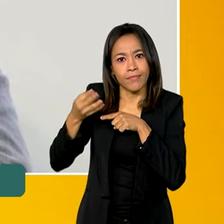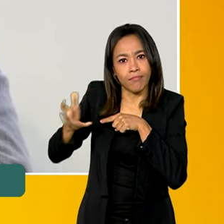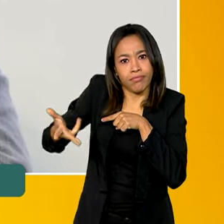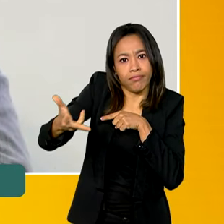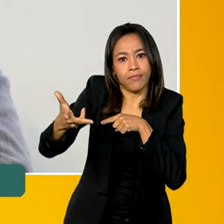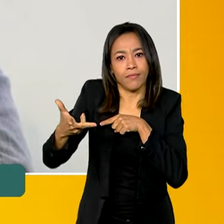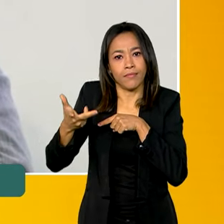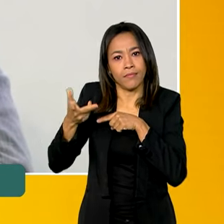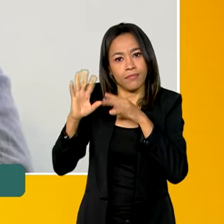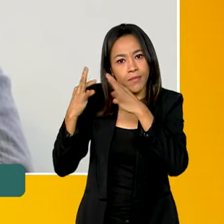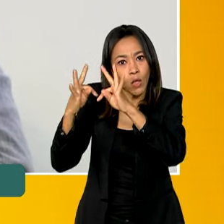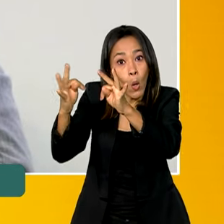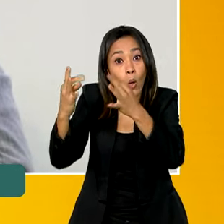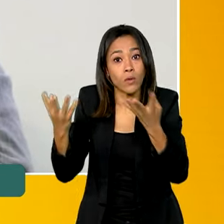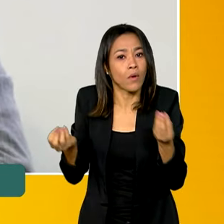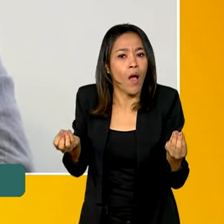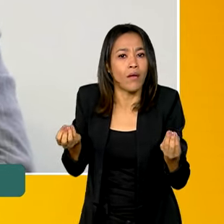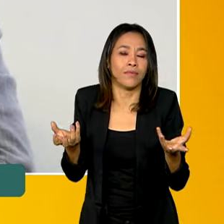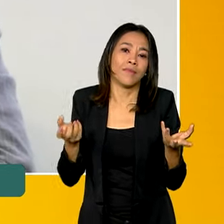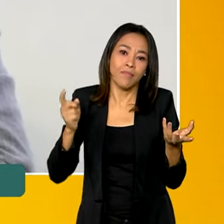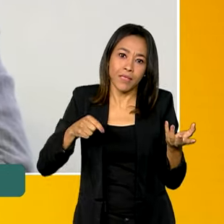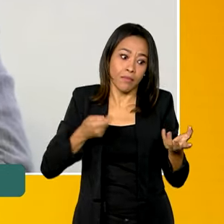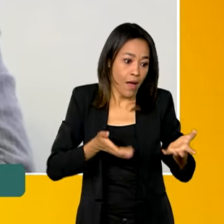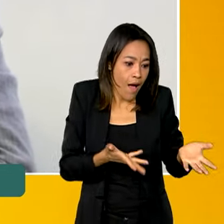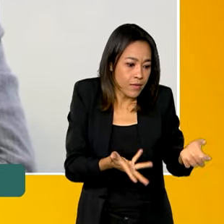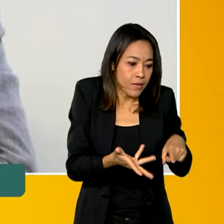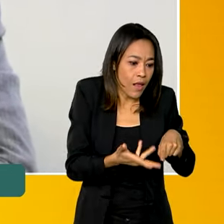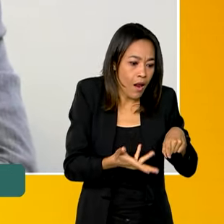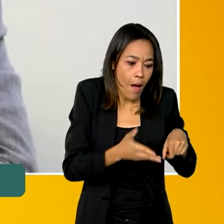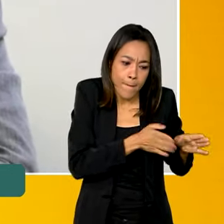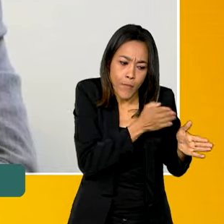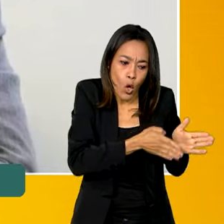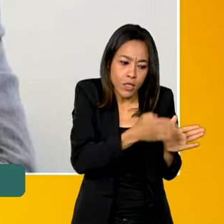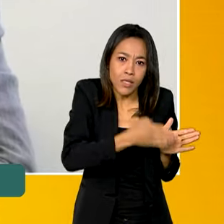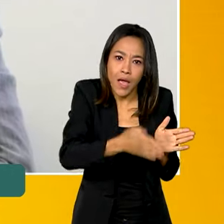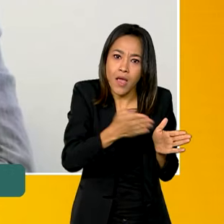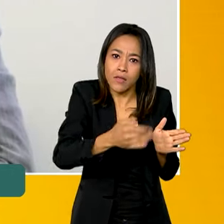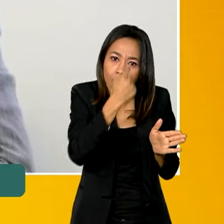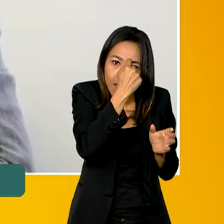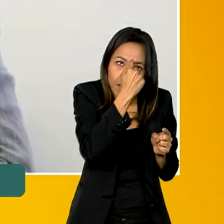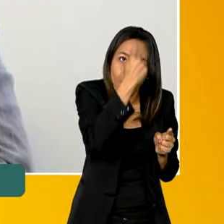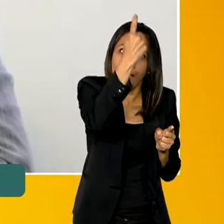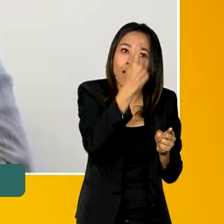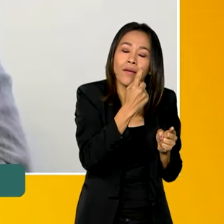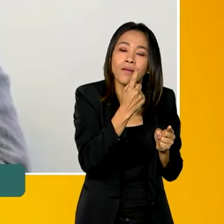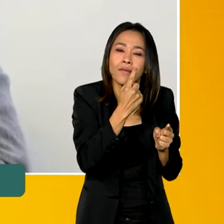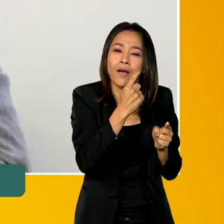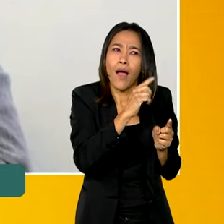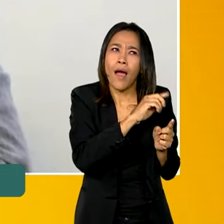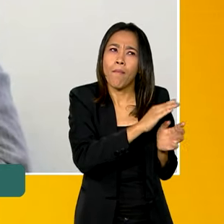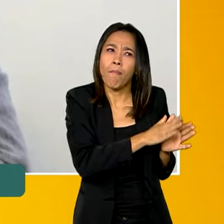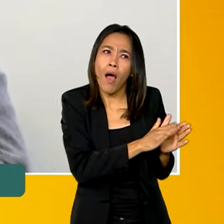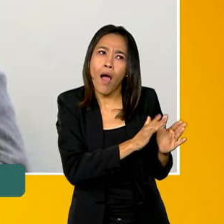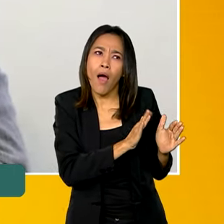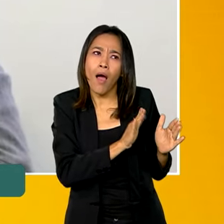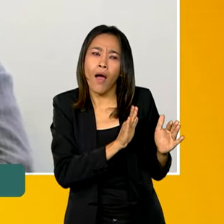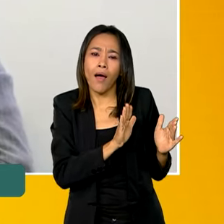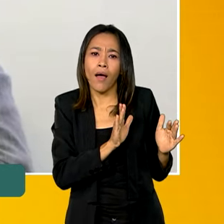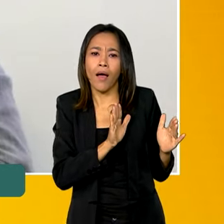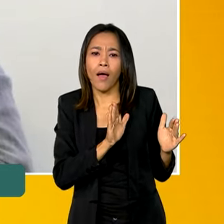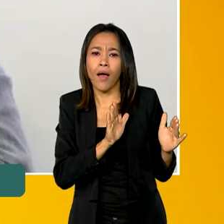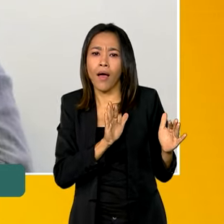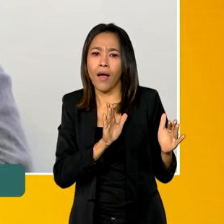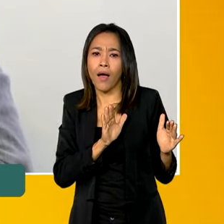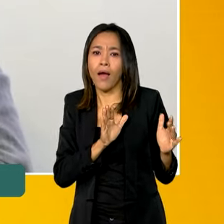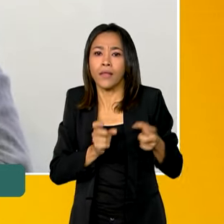desenvolvimento tecnológico a gente precisa acelerar todos os processos desde a ideia né até colocar um